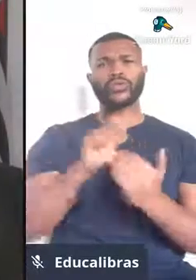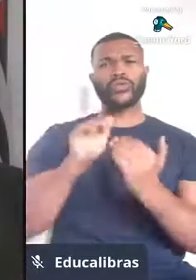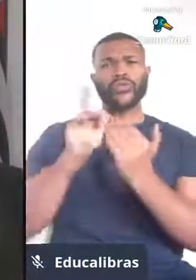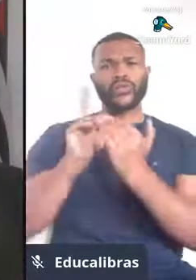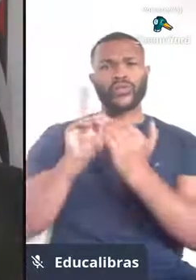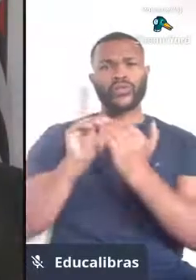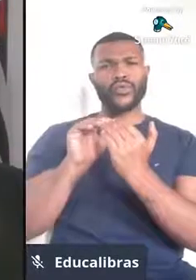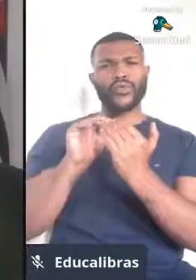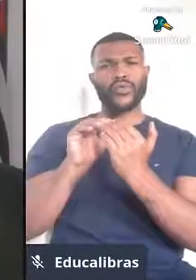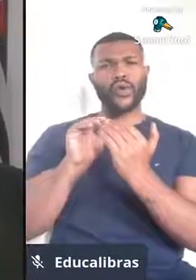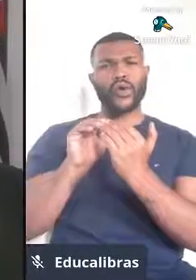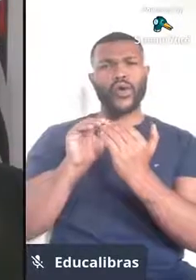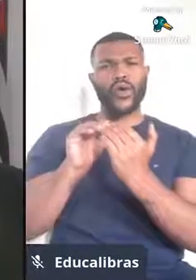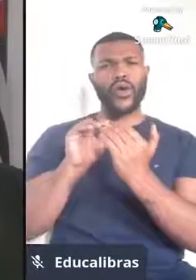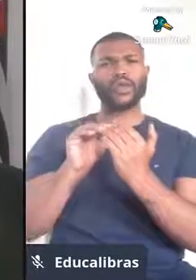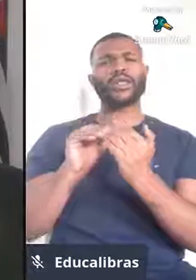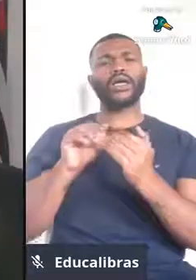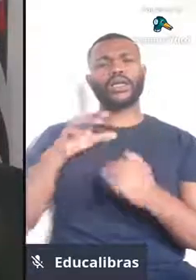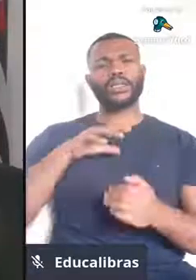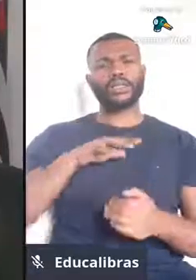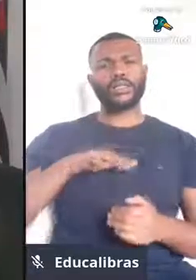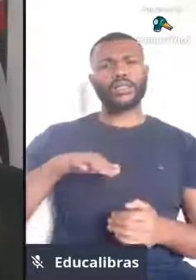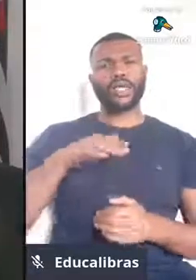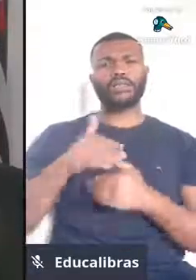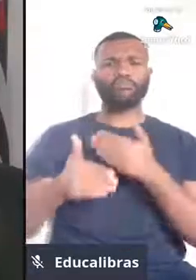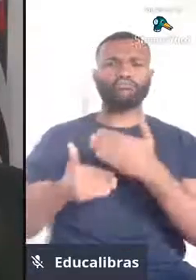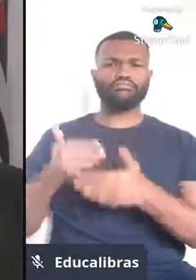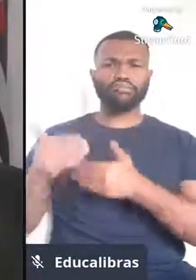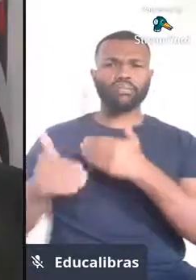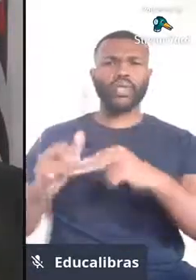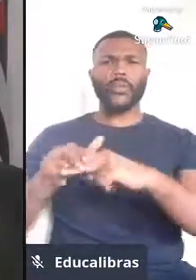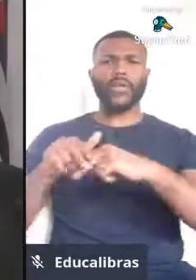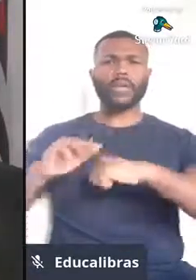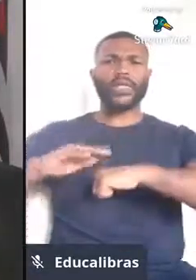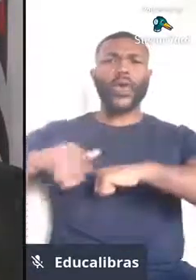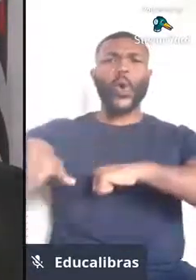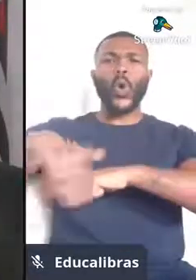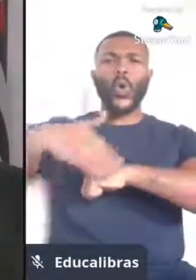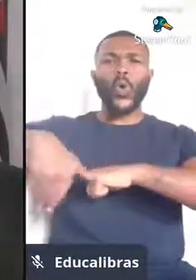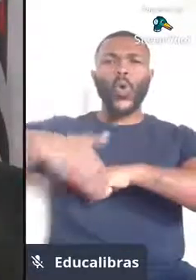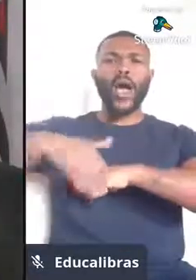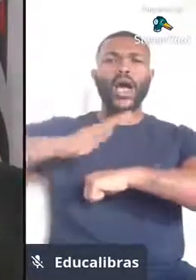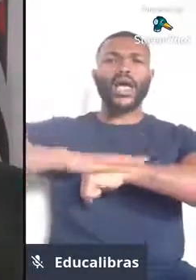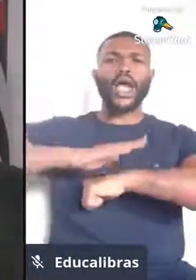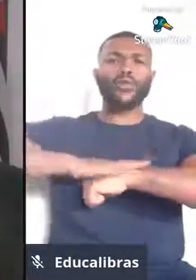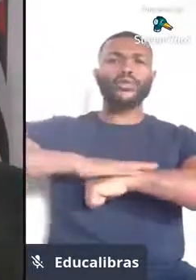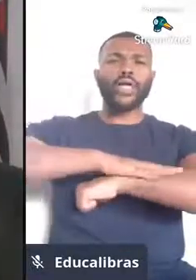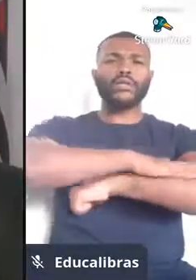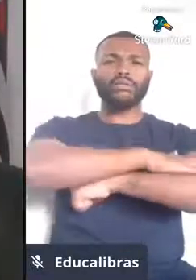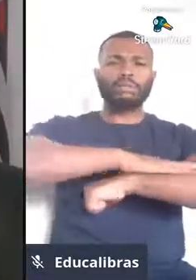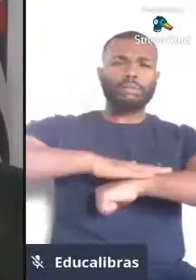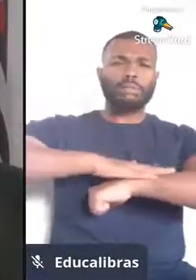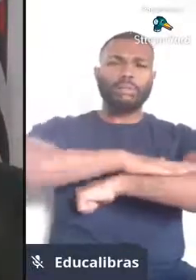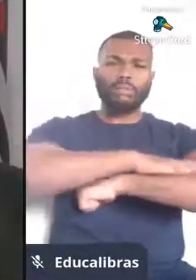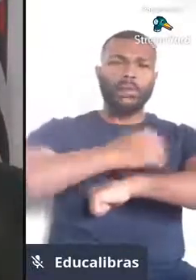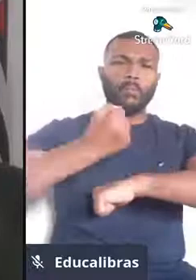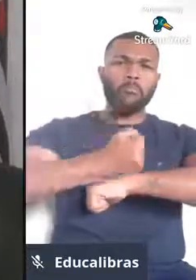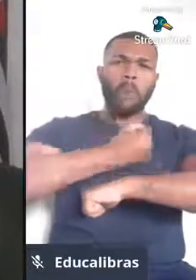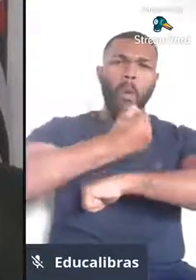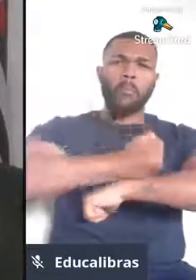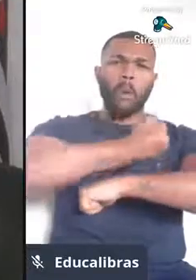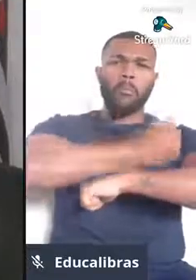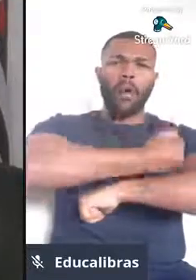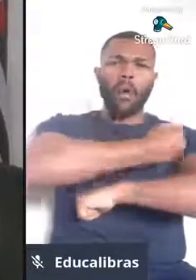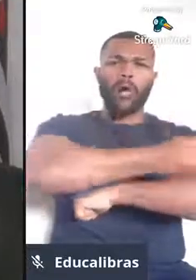alguns avanços, e a questão das calçadas é um grande avanço, na cidade de São Paulo,